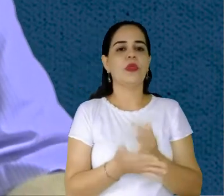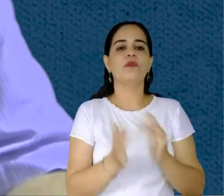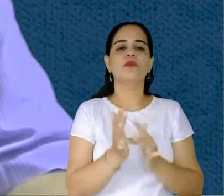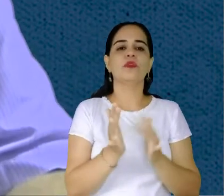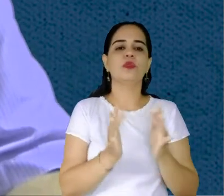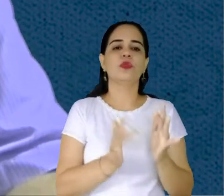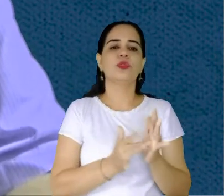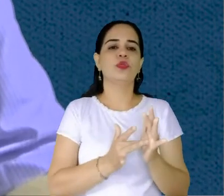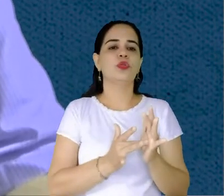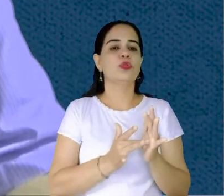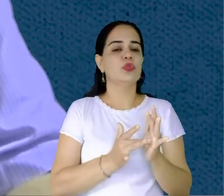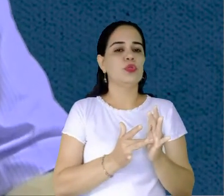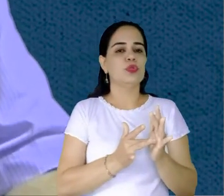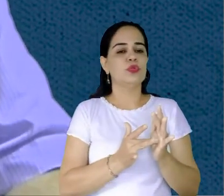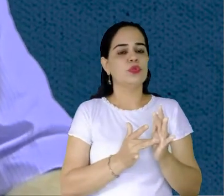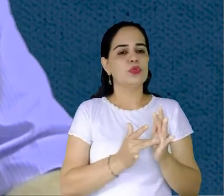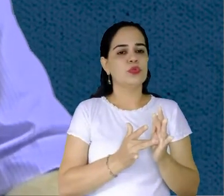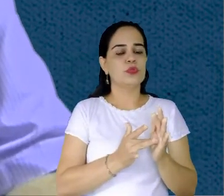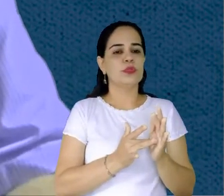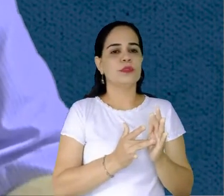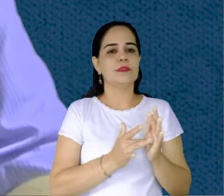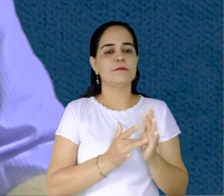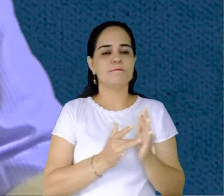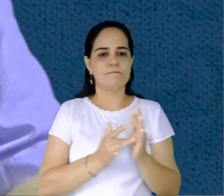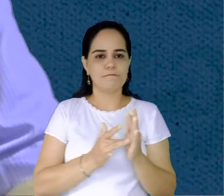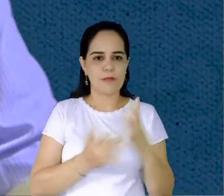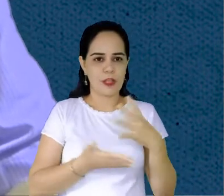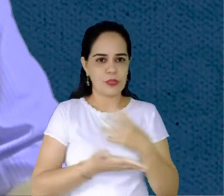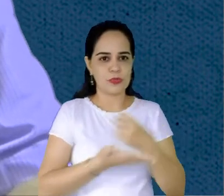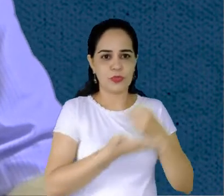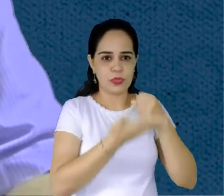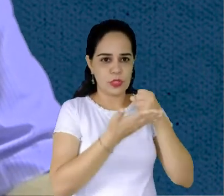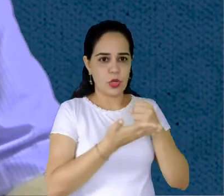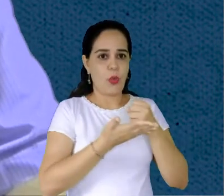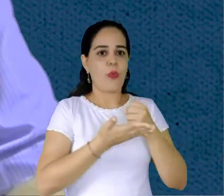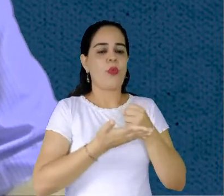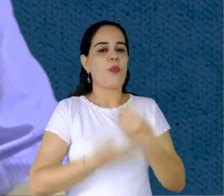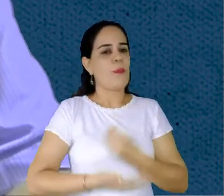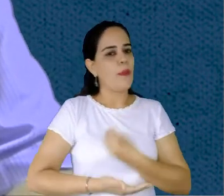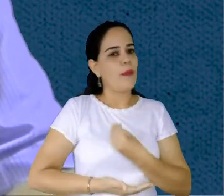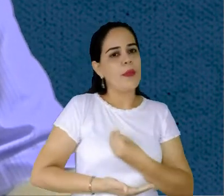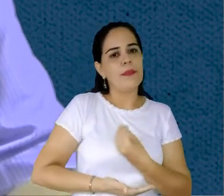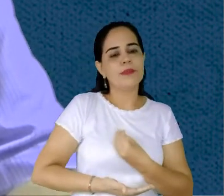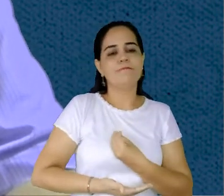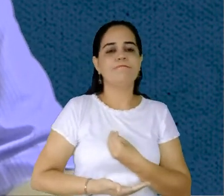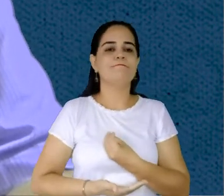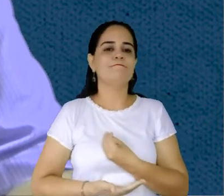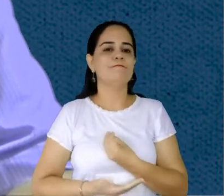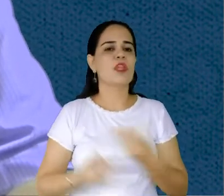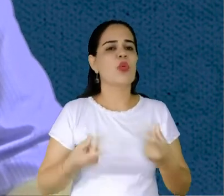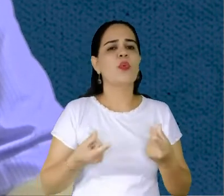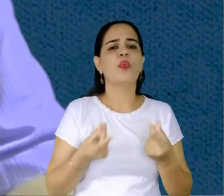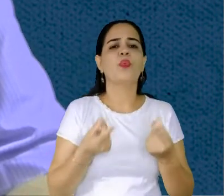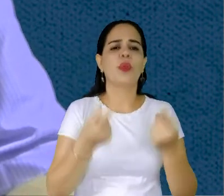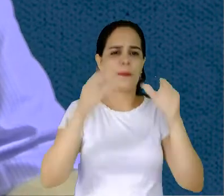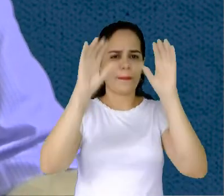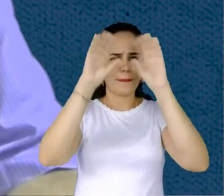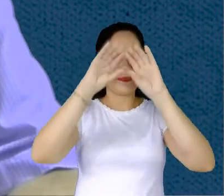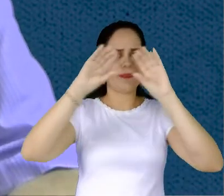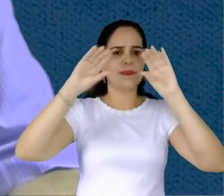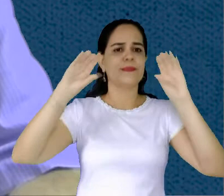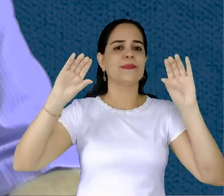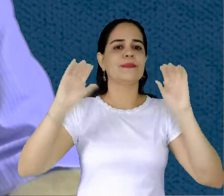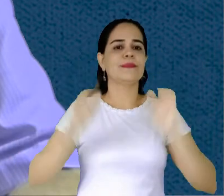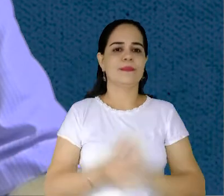fé nele que vai abrir as portas para nós no paraíso, no reino dos